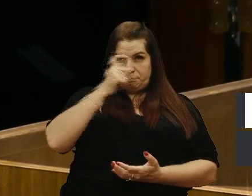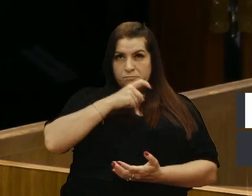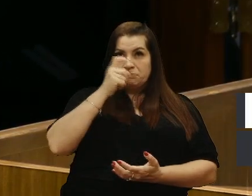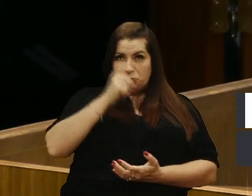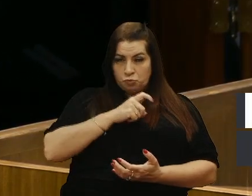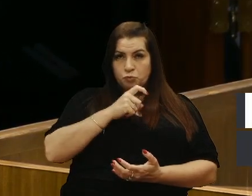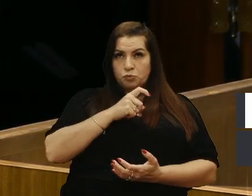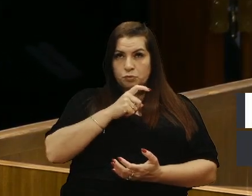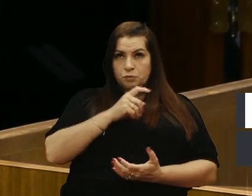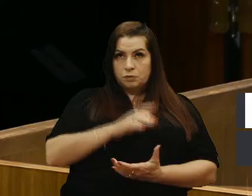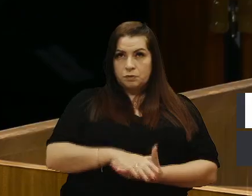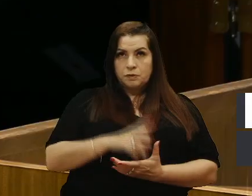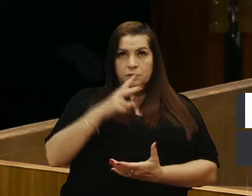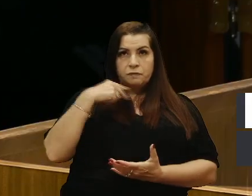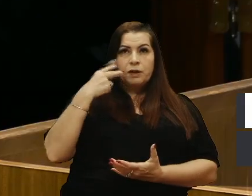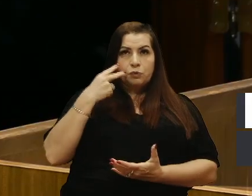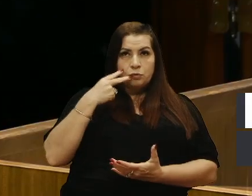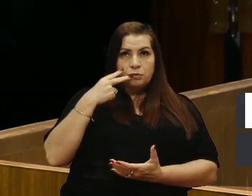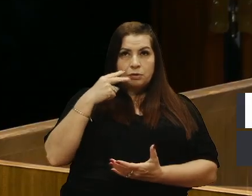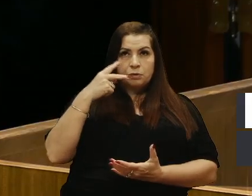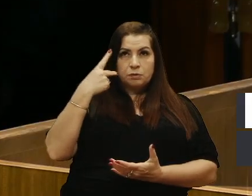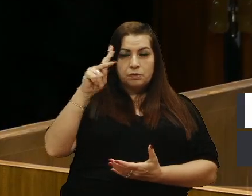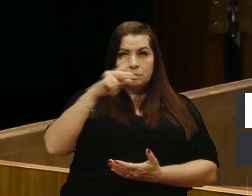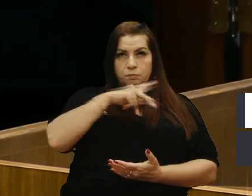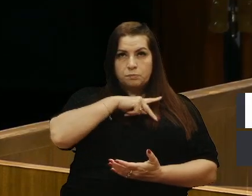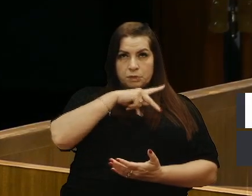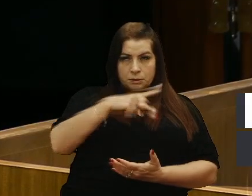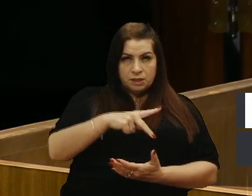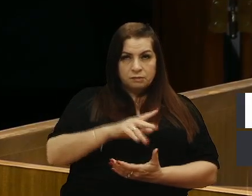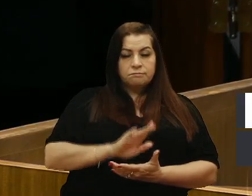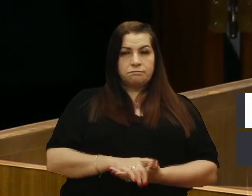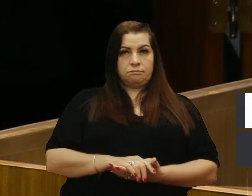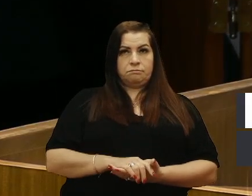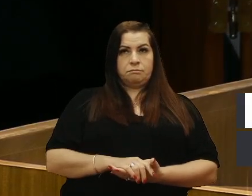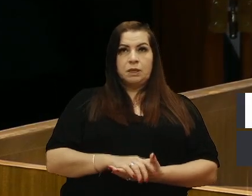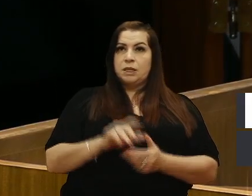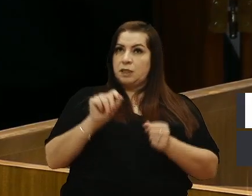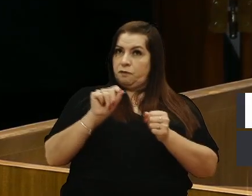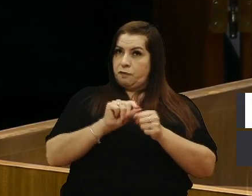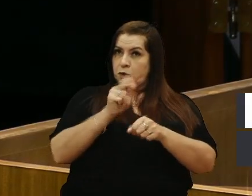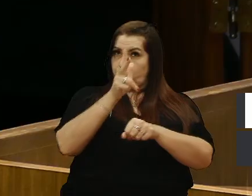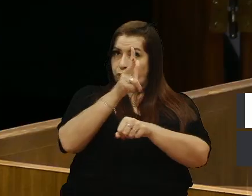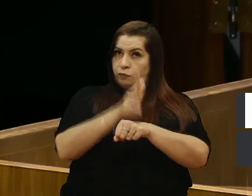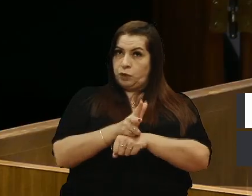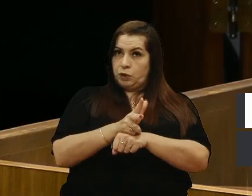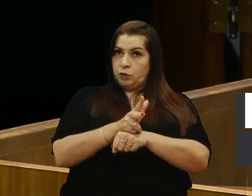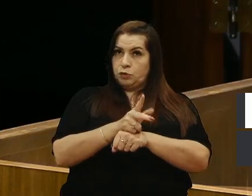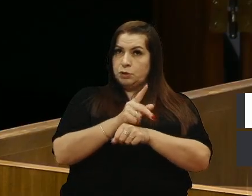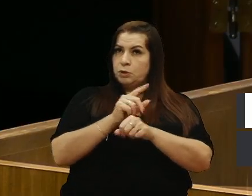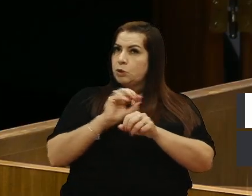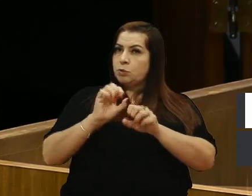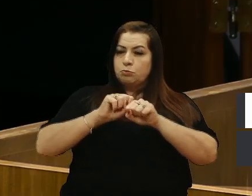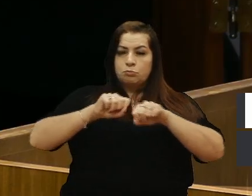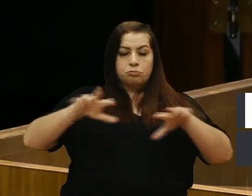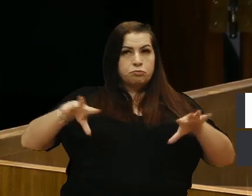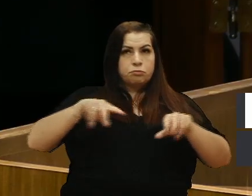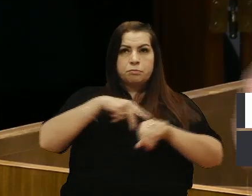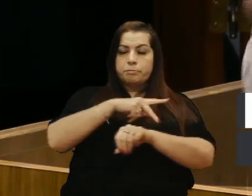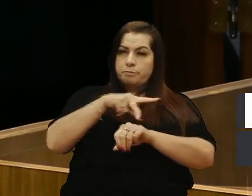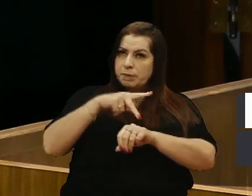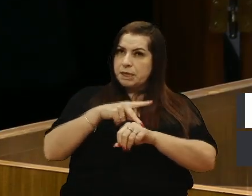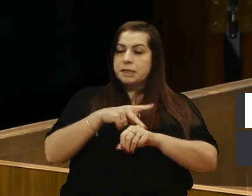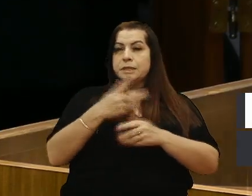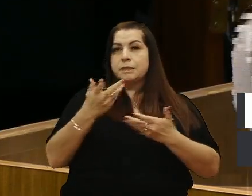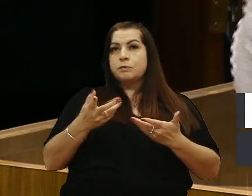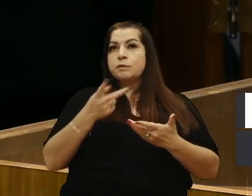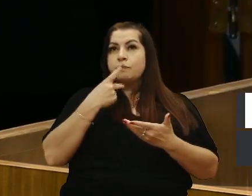Mentiroso, senhora vereadora, é o seu presidente, que fez um vídeo que roda em todo o nosso país,